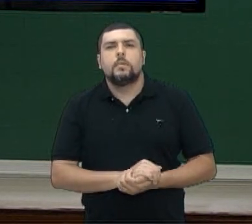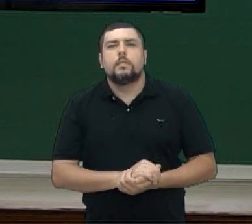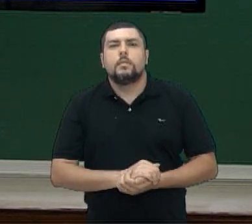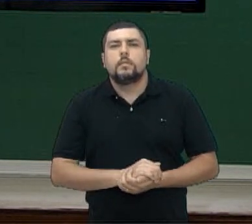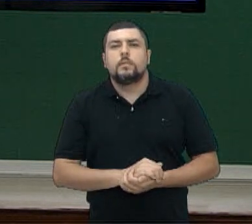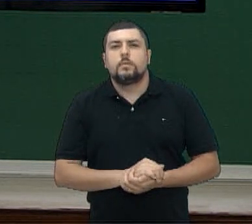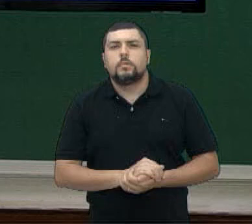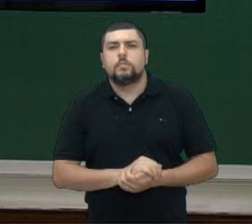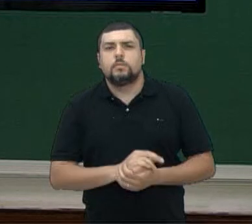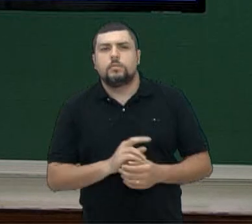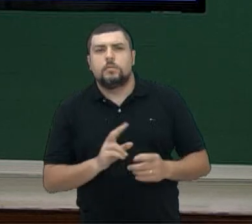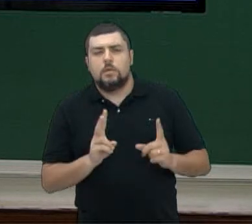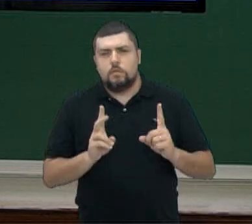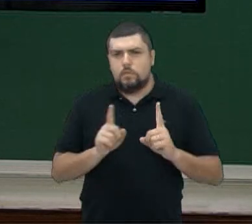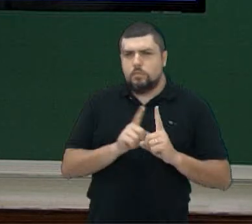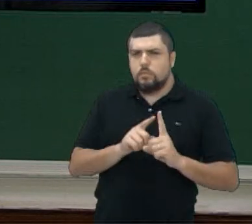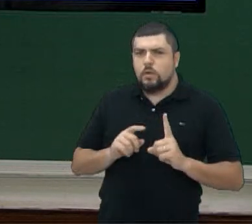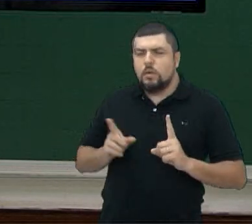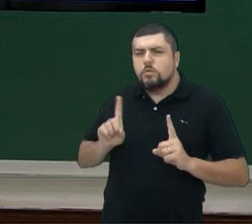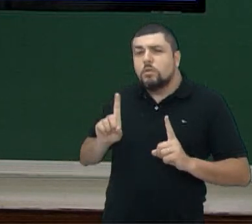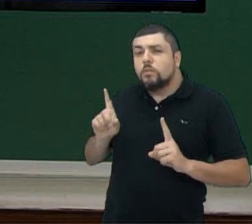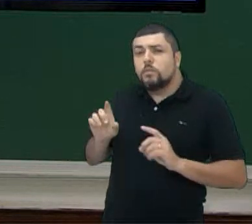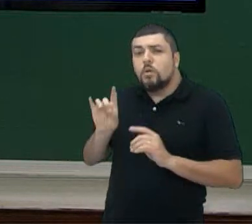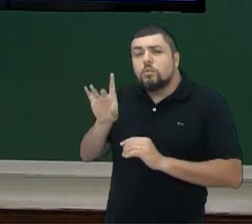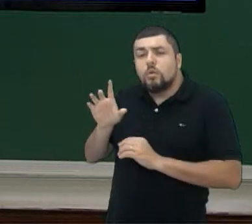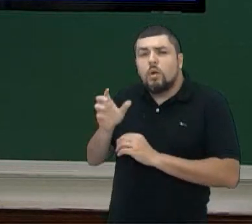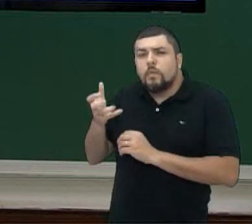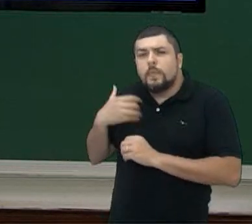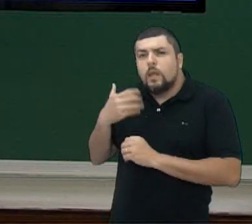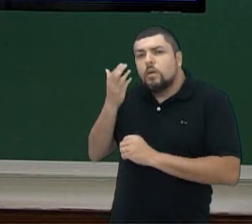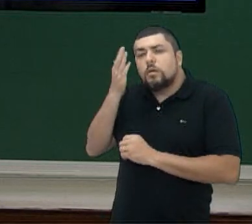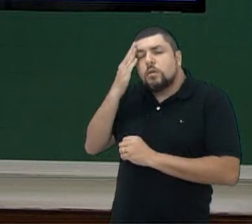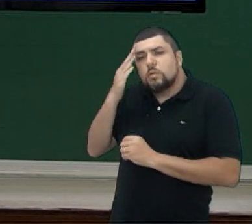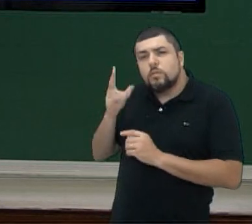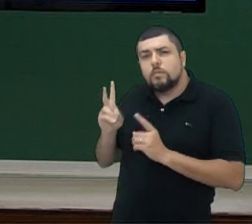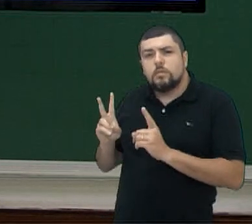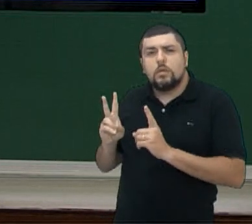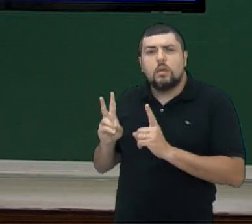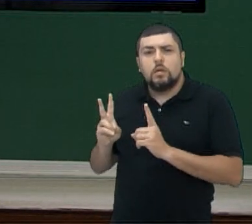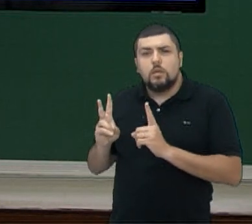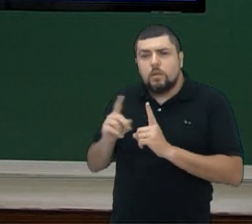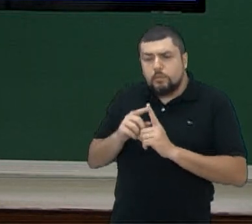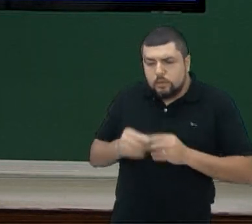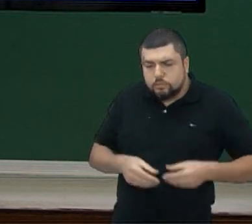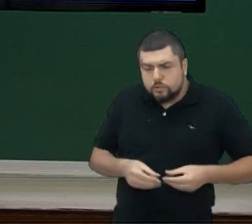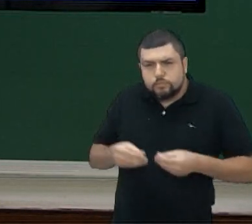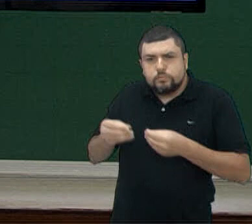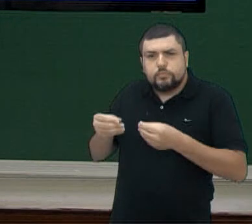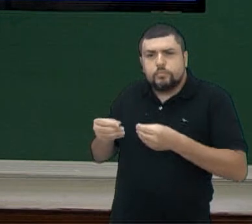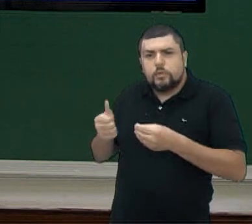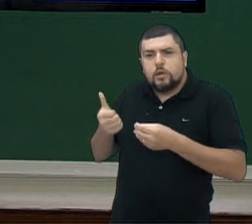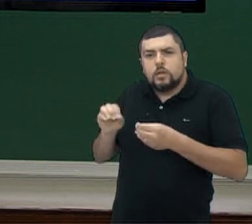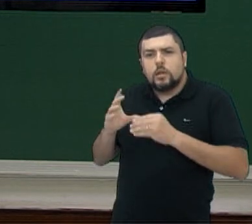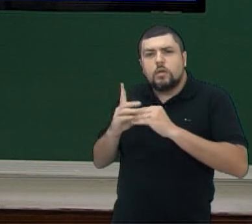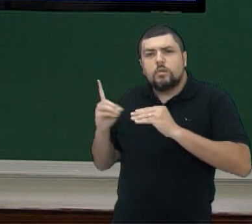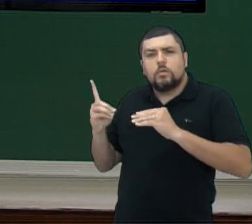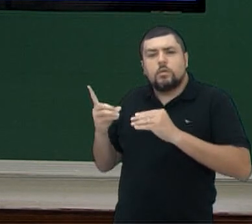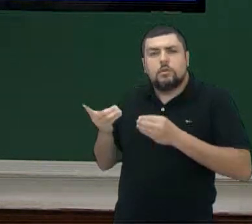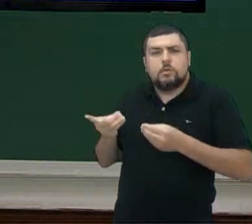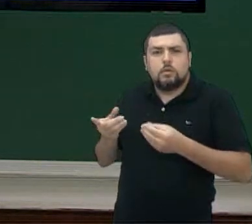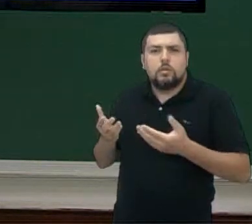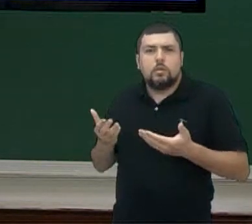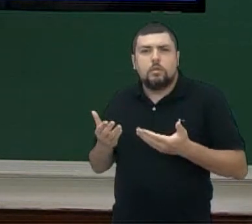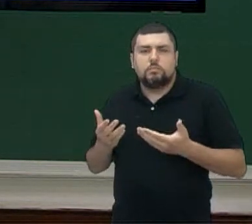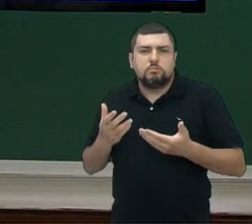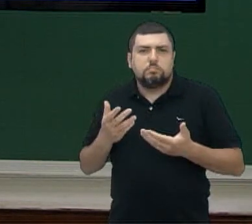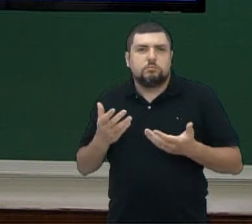Daí ele vira e fala assim, não, eu só queria saber se você poderia trocar uma nota de $10, tipo, trocar por 2 de 5,